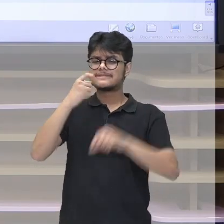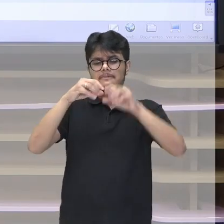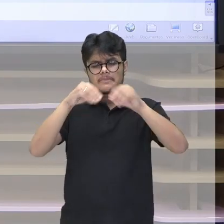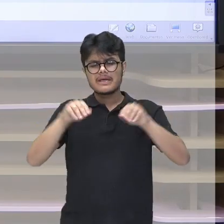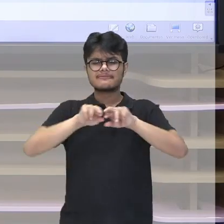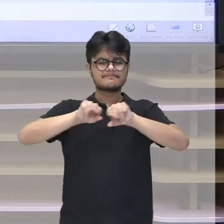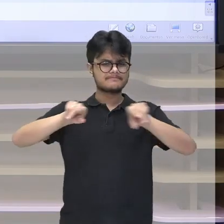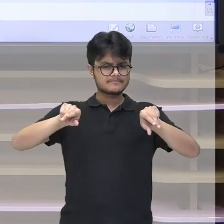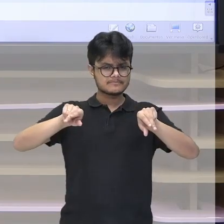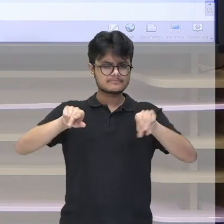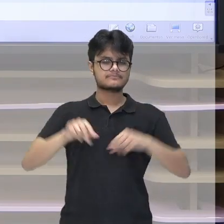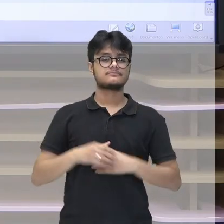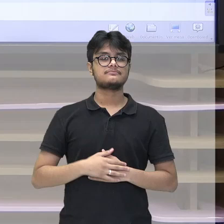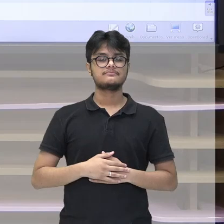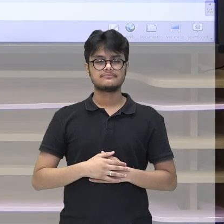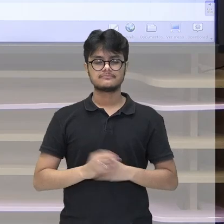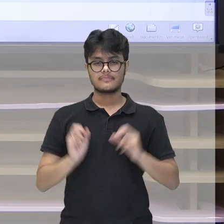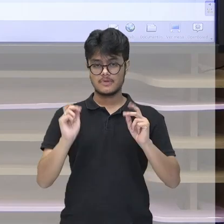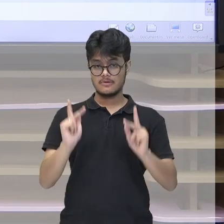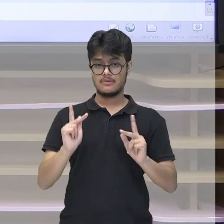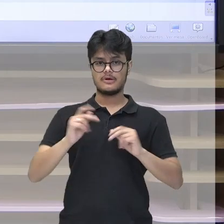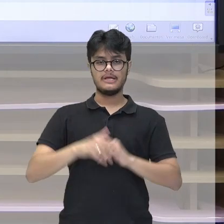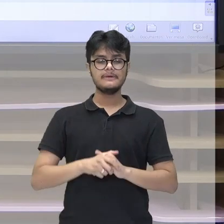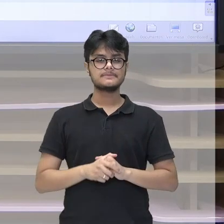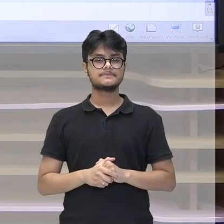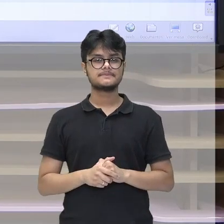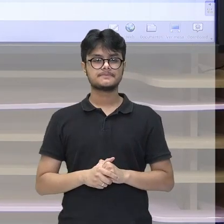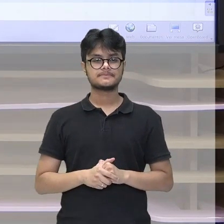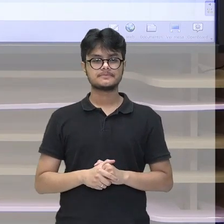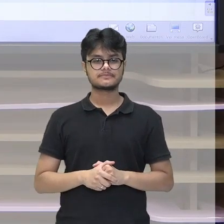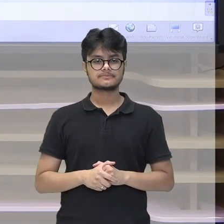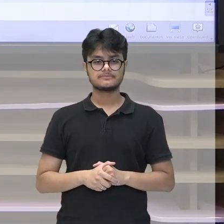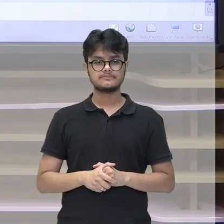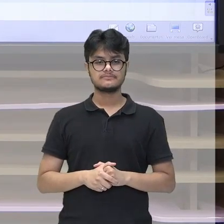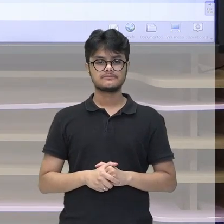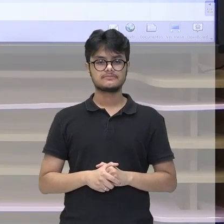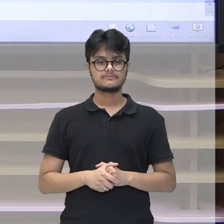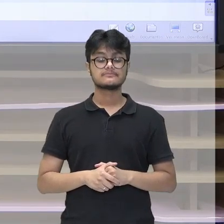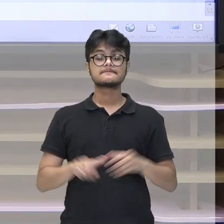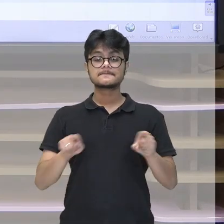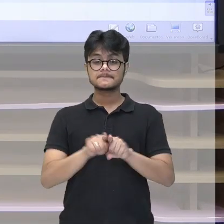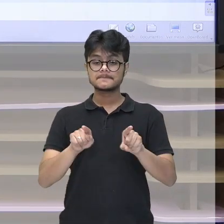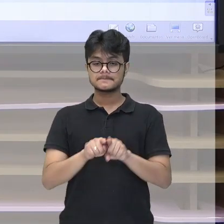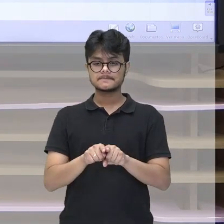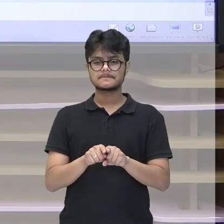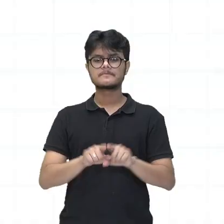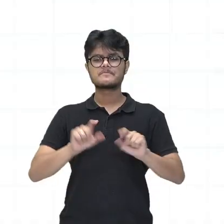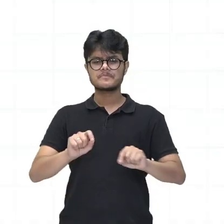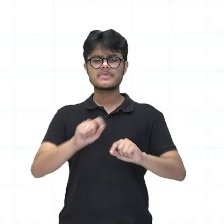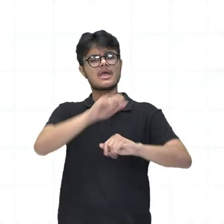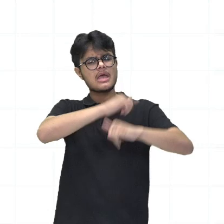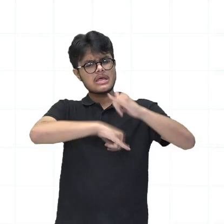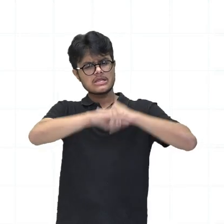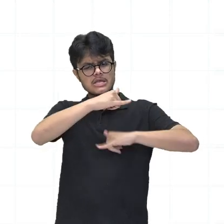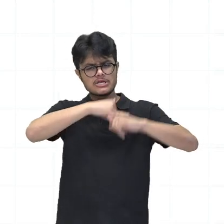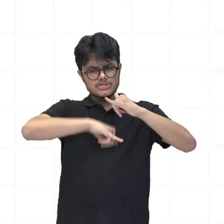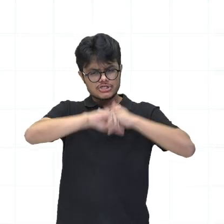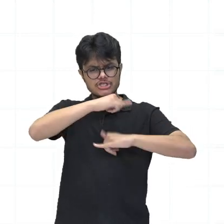do refino do petróleo bruto, certo? Nós temos aí a energia elétrica, que